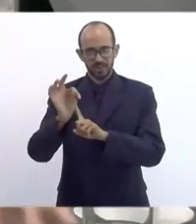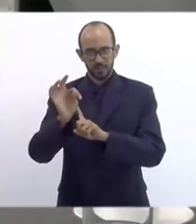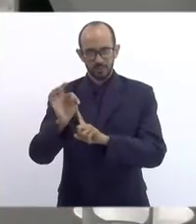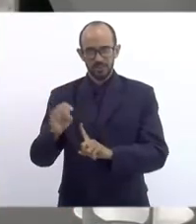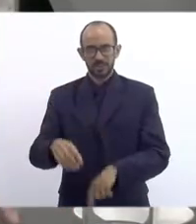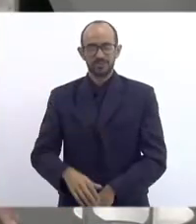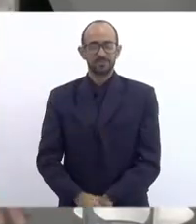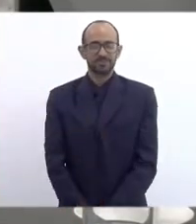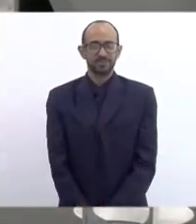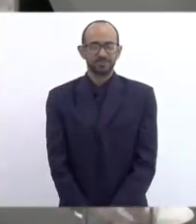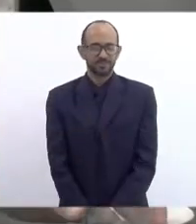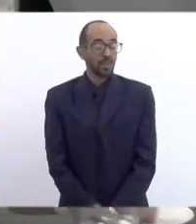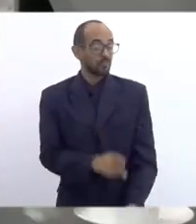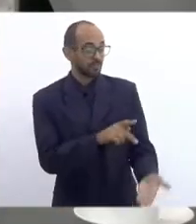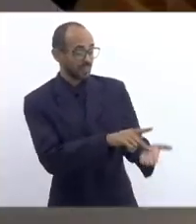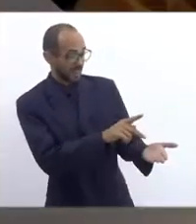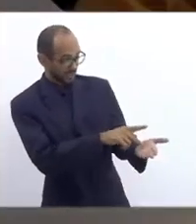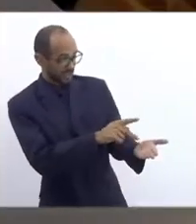verdade.